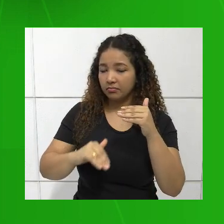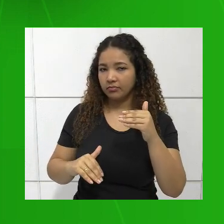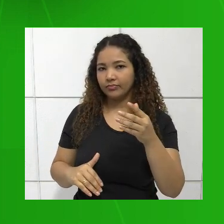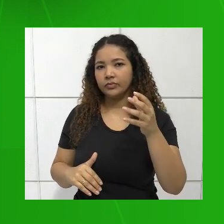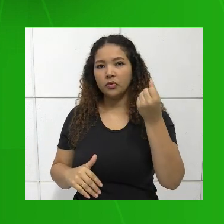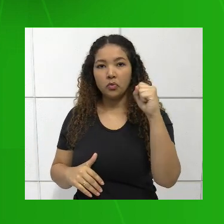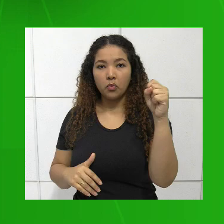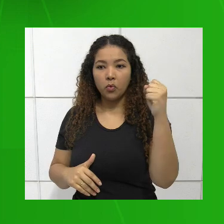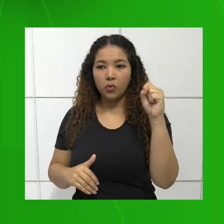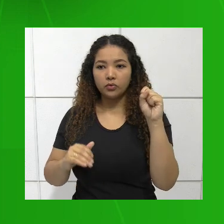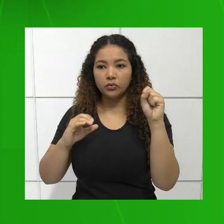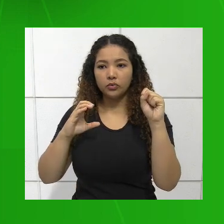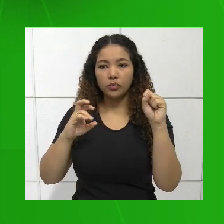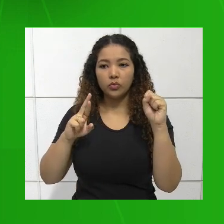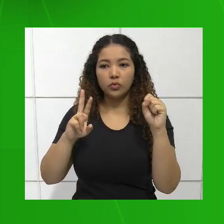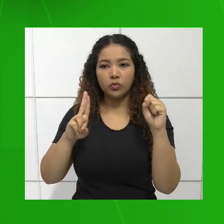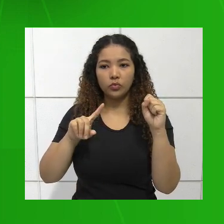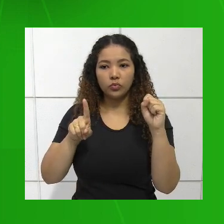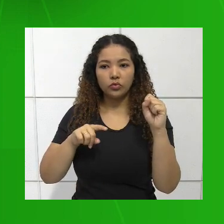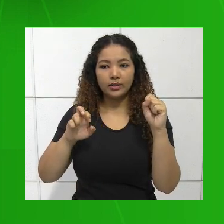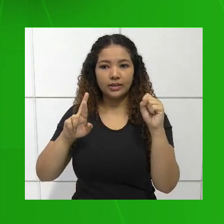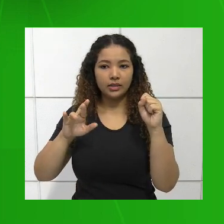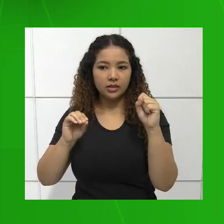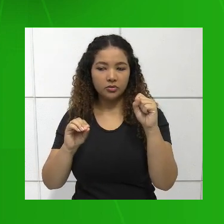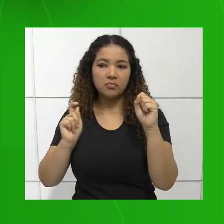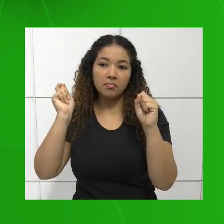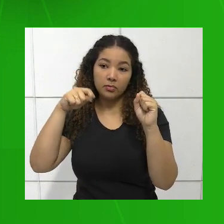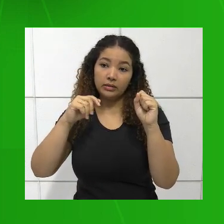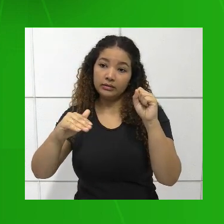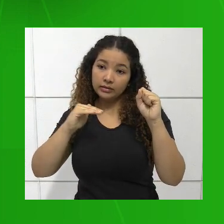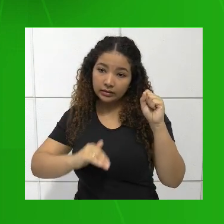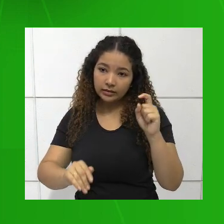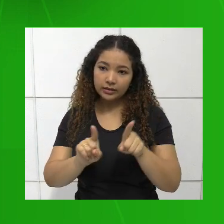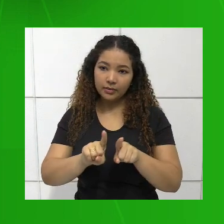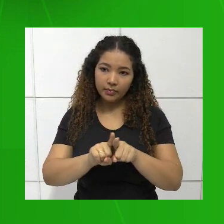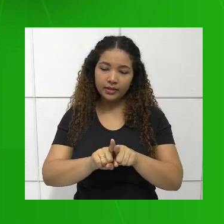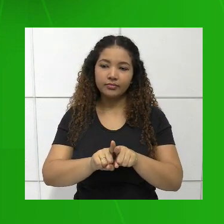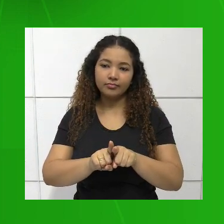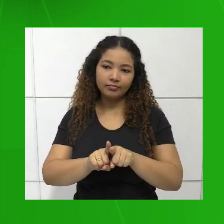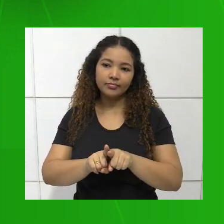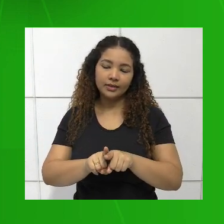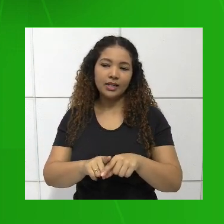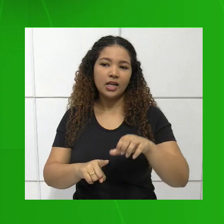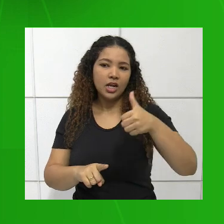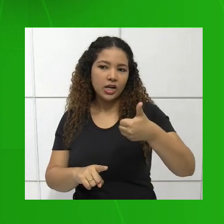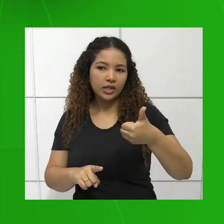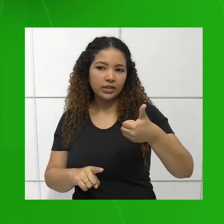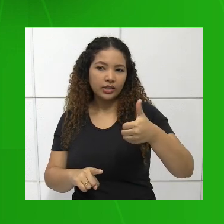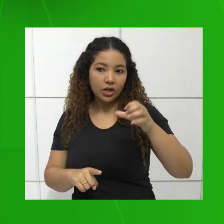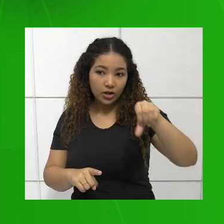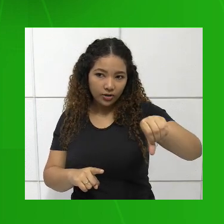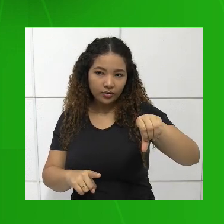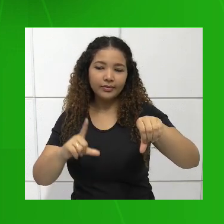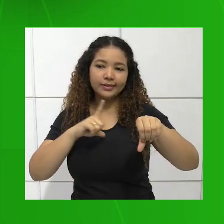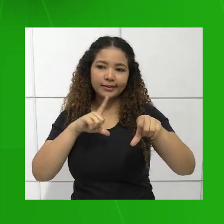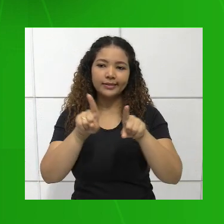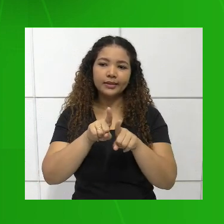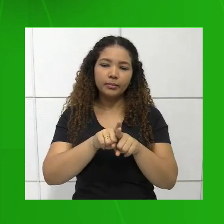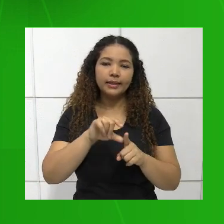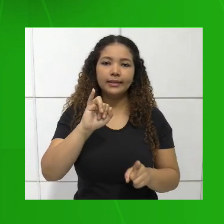de queda. O Cruzeiro, que veio da Série B do ano passado, 16,9%. 19 e o Internacional de Porto Alegre, que também decepcionou